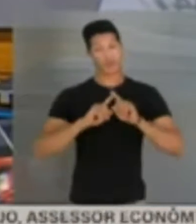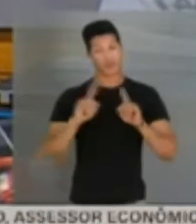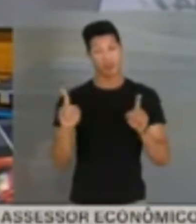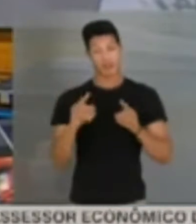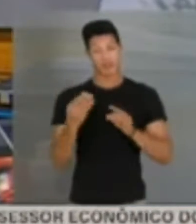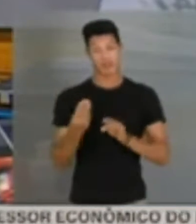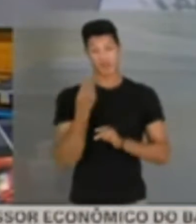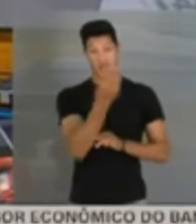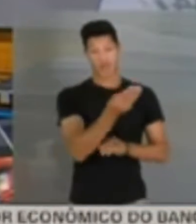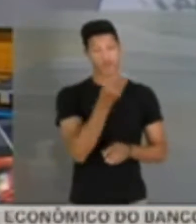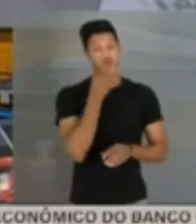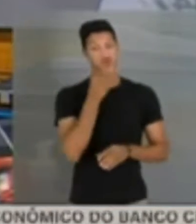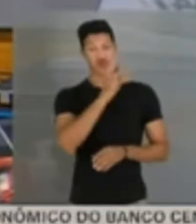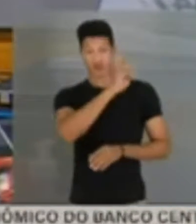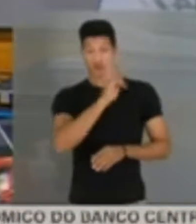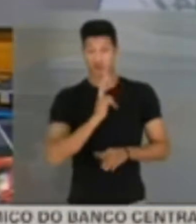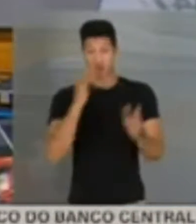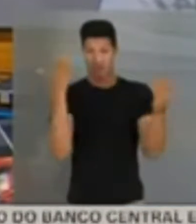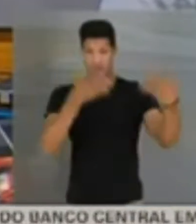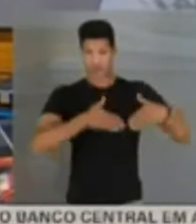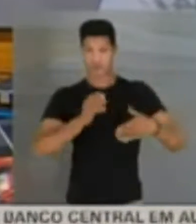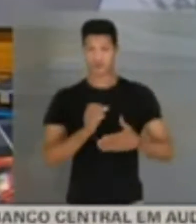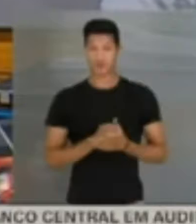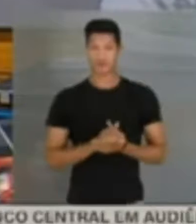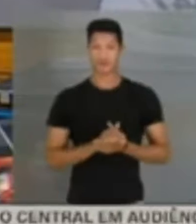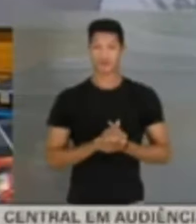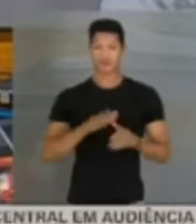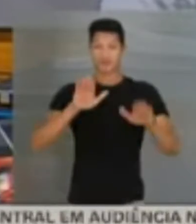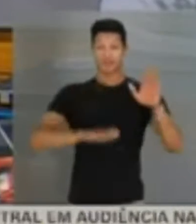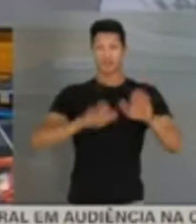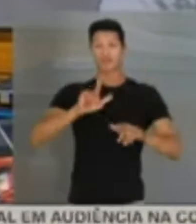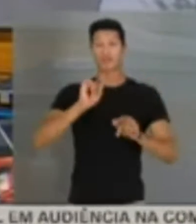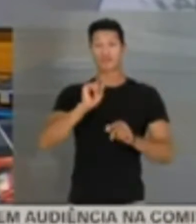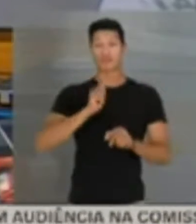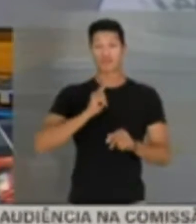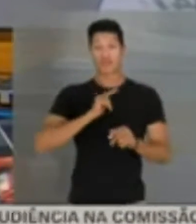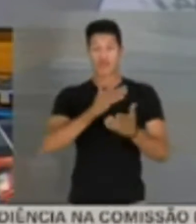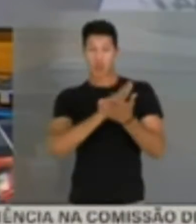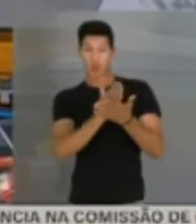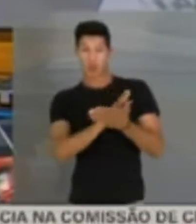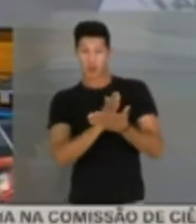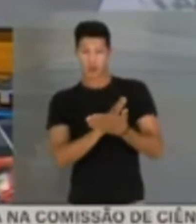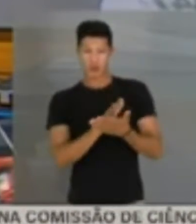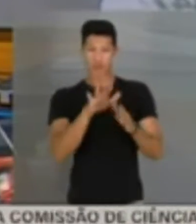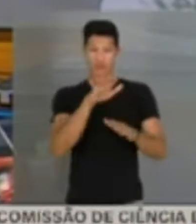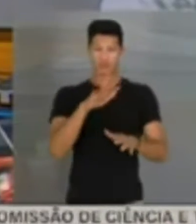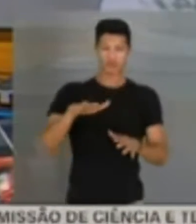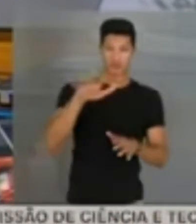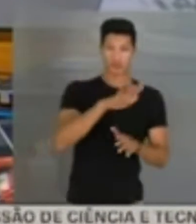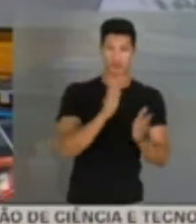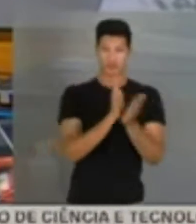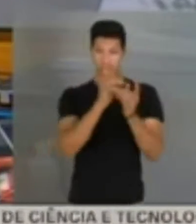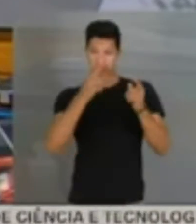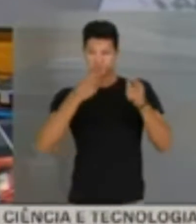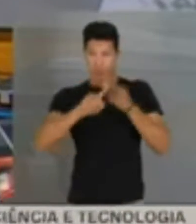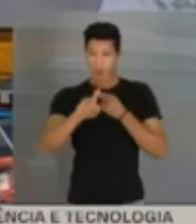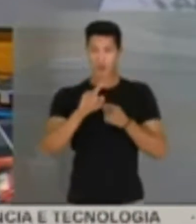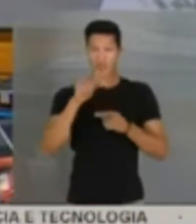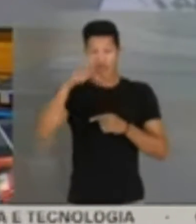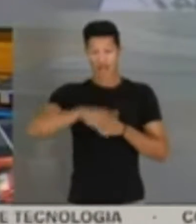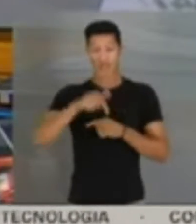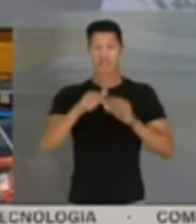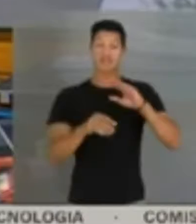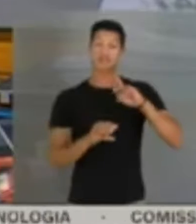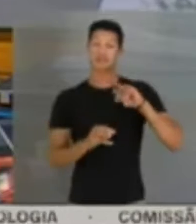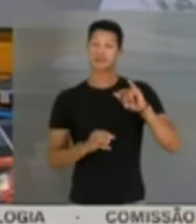Mas dê a ele a oportunidade de responder diretamente. Talvez o que esteja incomodando setores da oposição